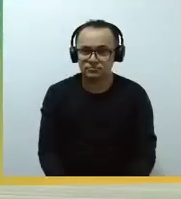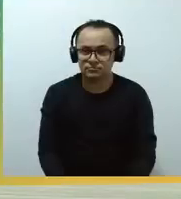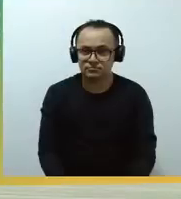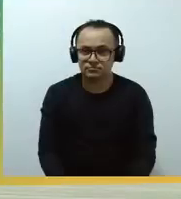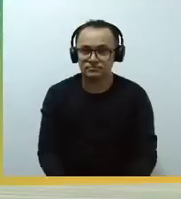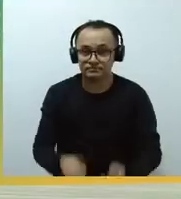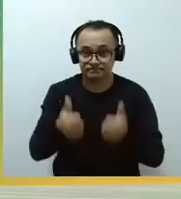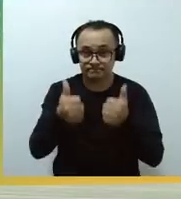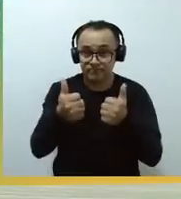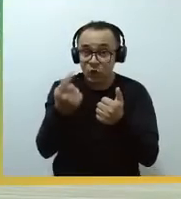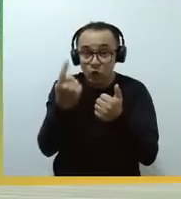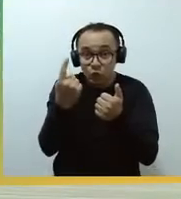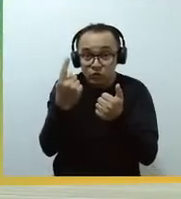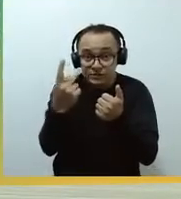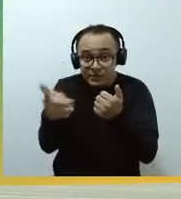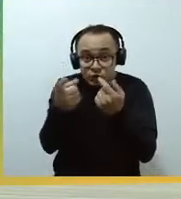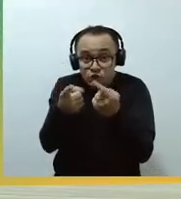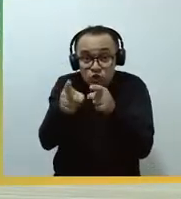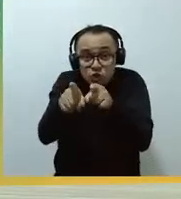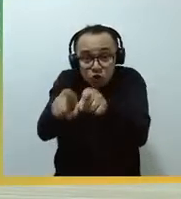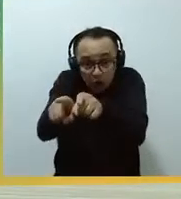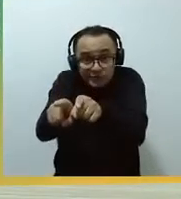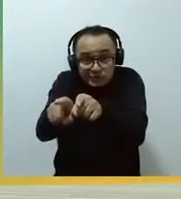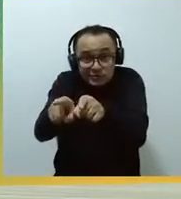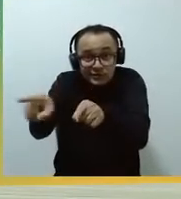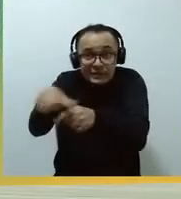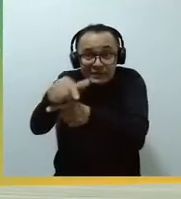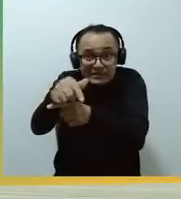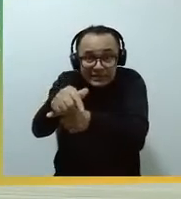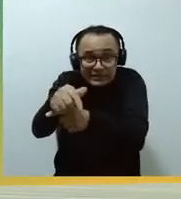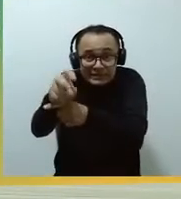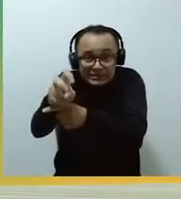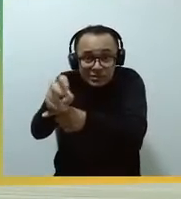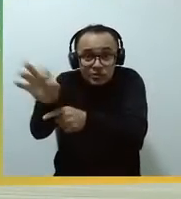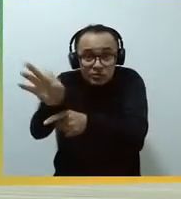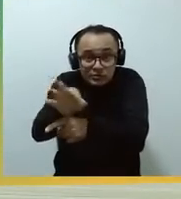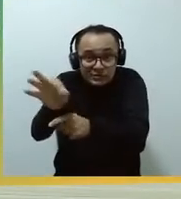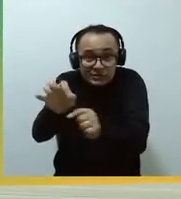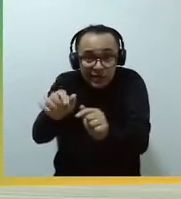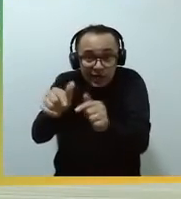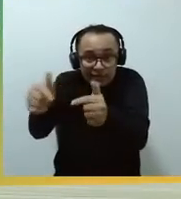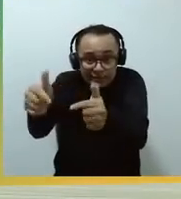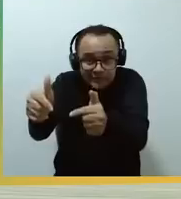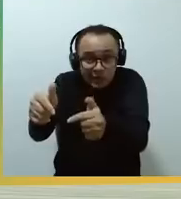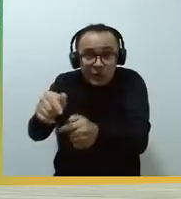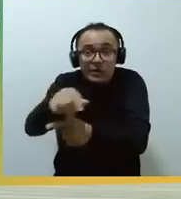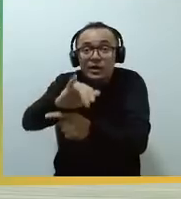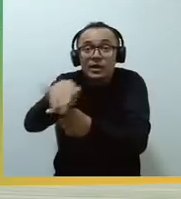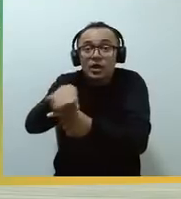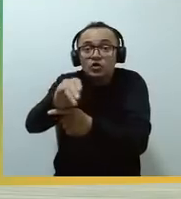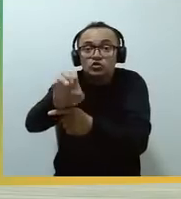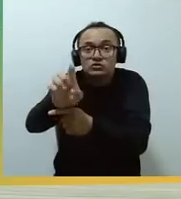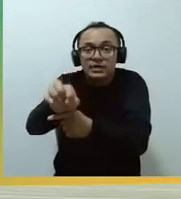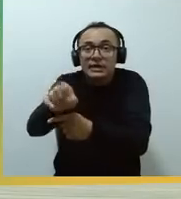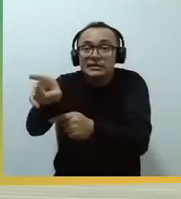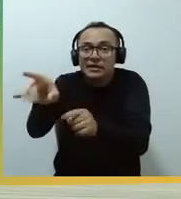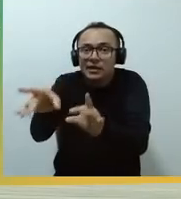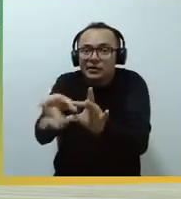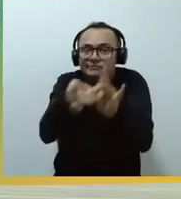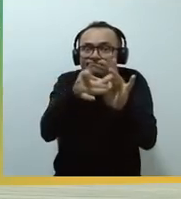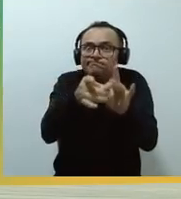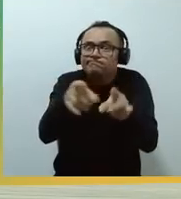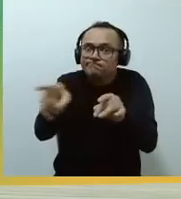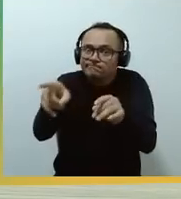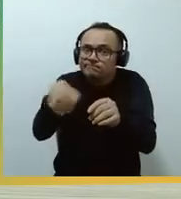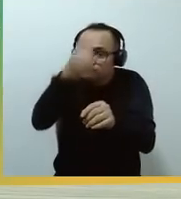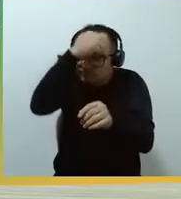sócio majoritário, inclusive, com 75% das ações, que é o Daír José Manrich, ele tinha ligação com a prefeitura de Lages. Ele era um funcionário. E ele